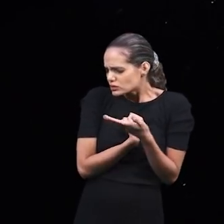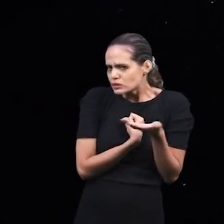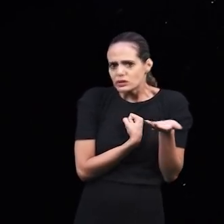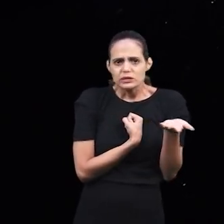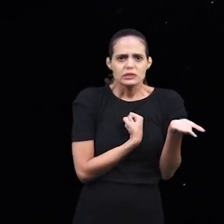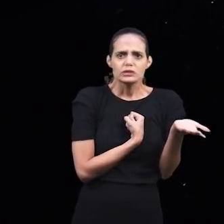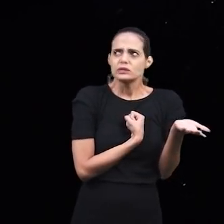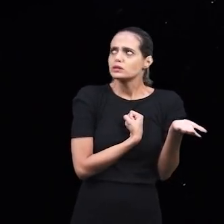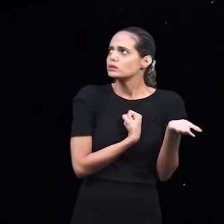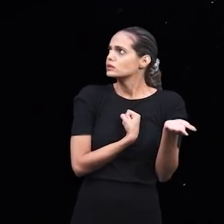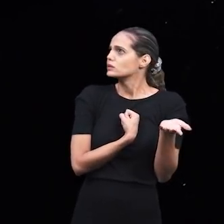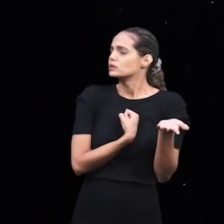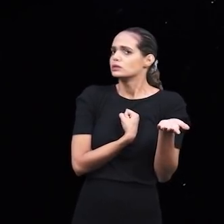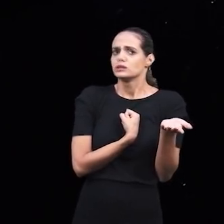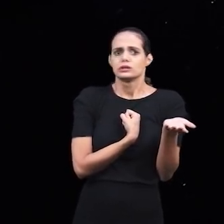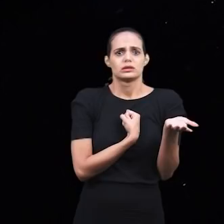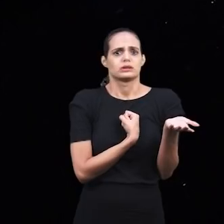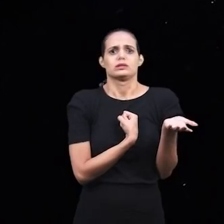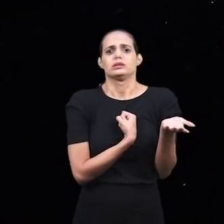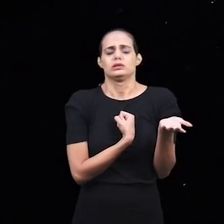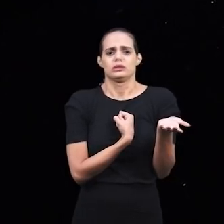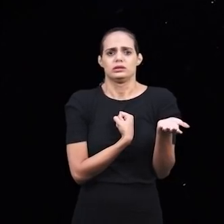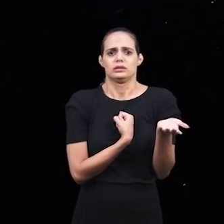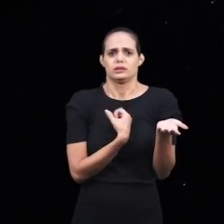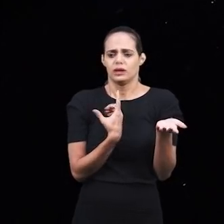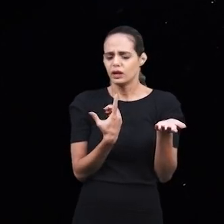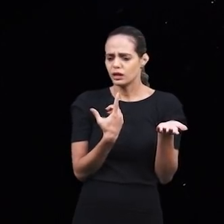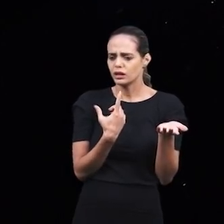Salvador. Não se tira que